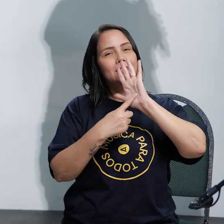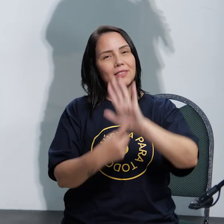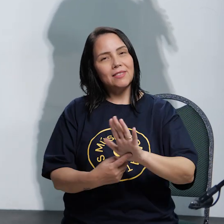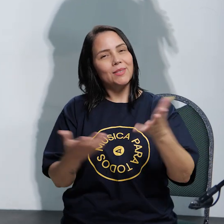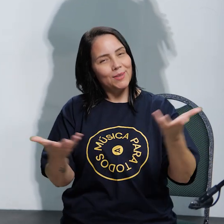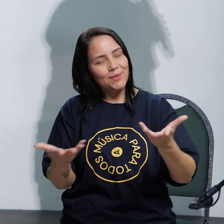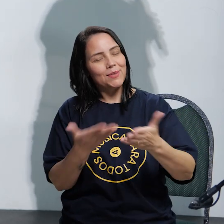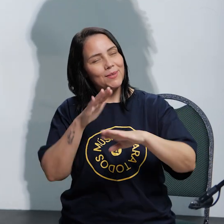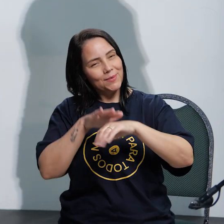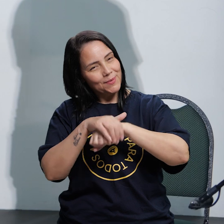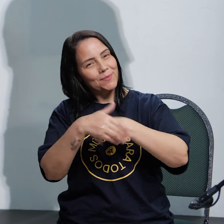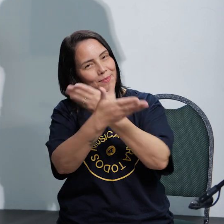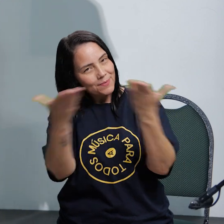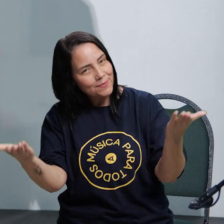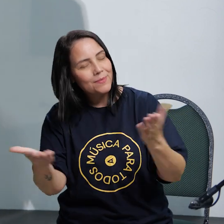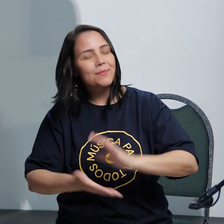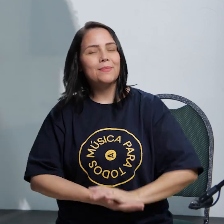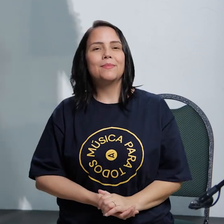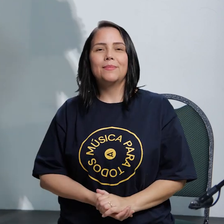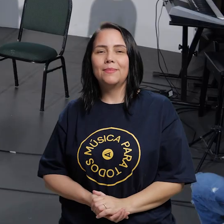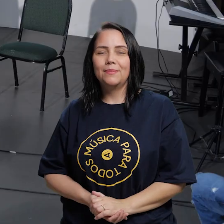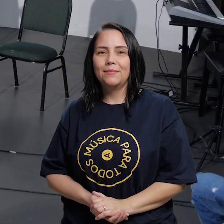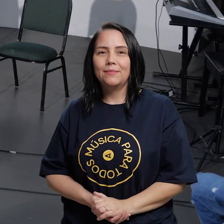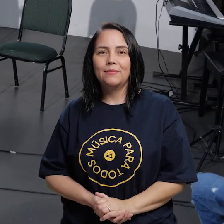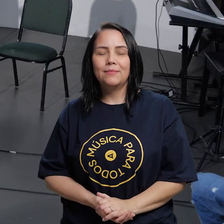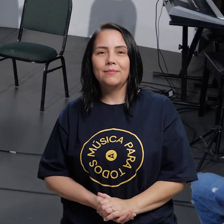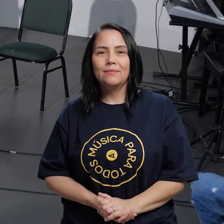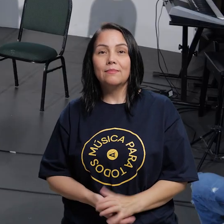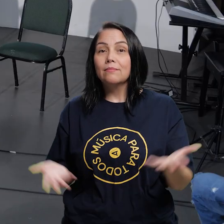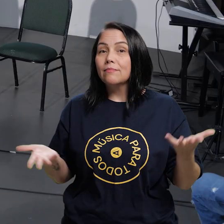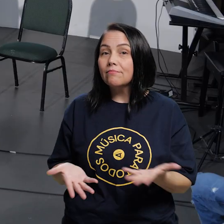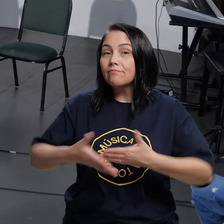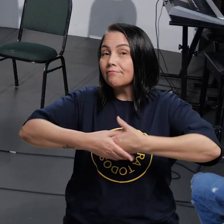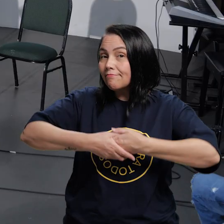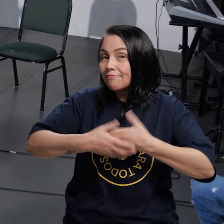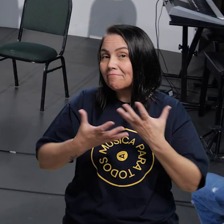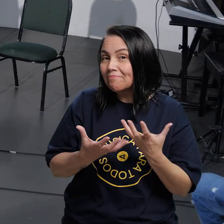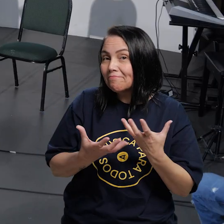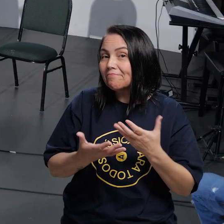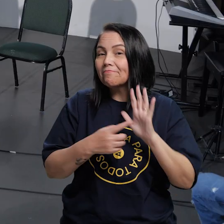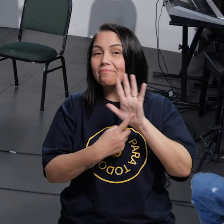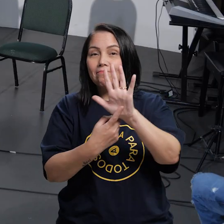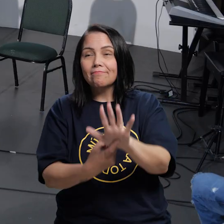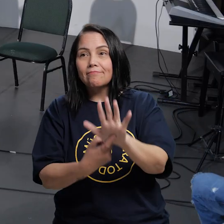estarem apresentando aqui nessa noite para vocês. Então, agora a gente queria mostrar agora